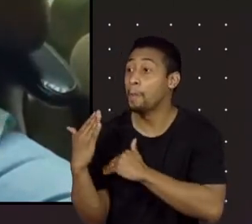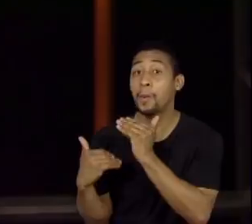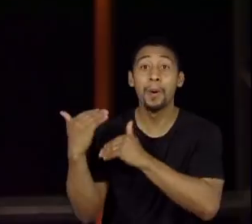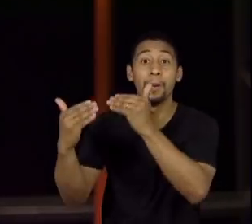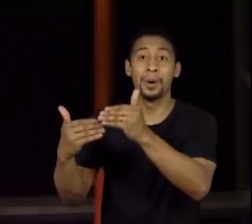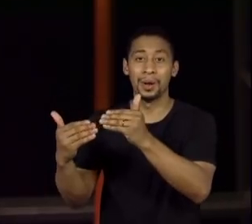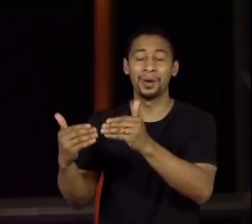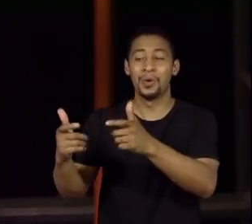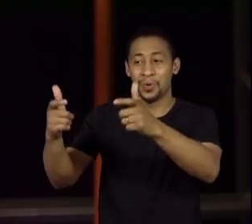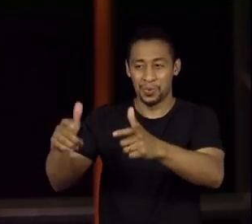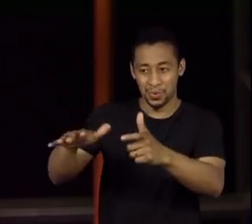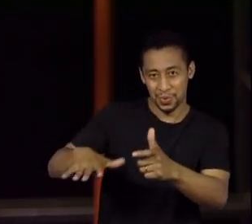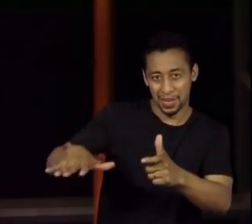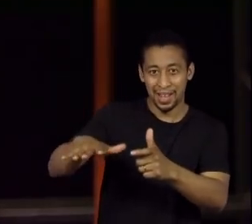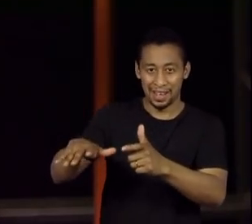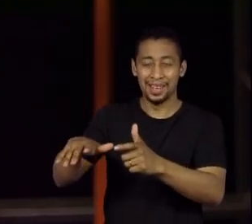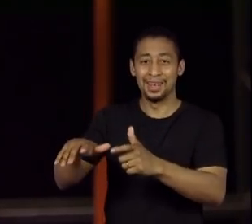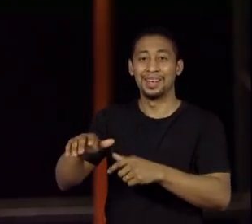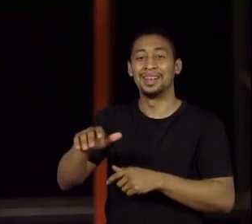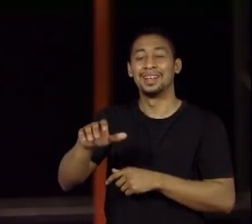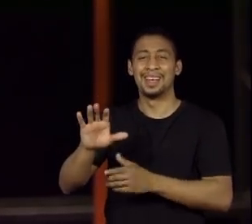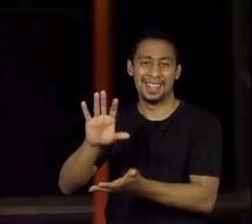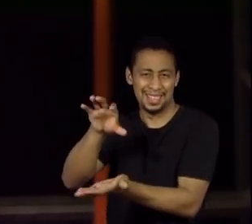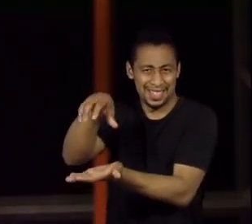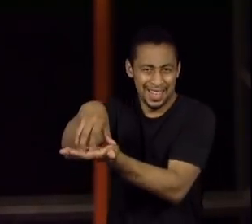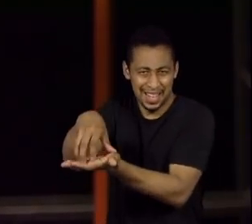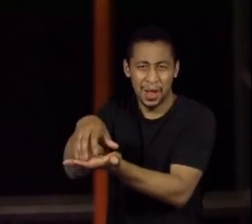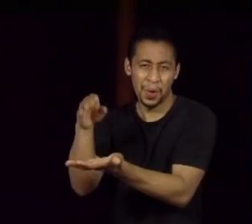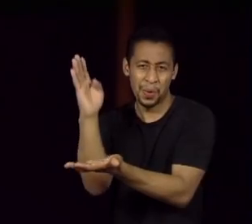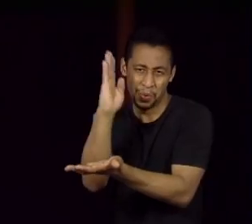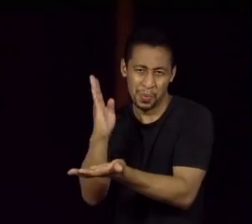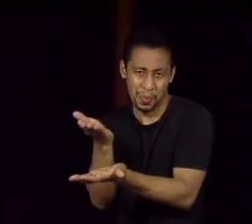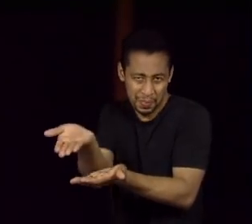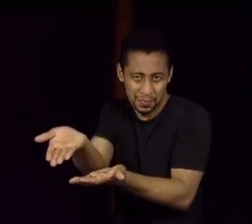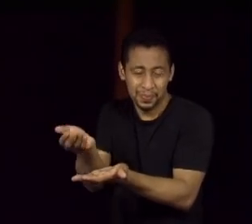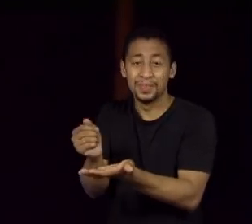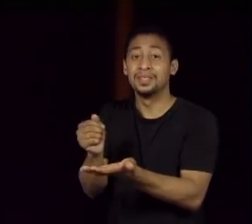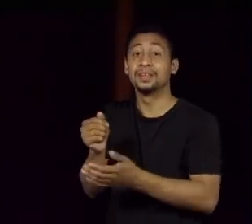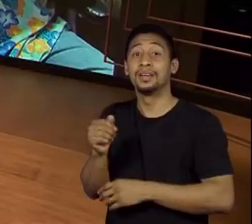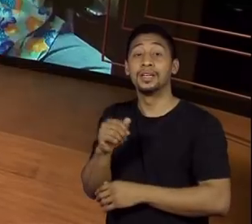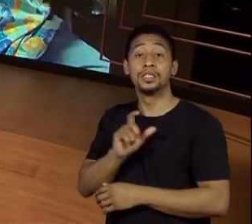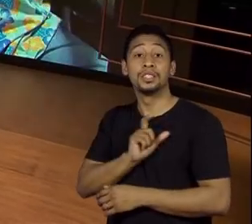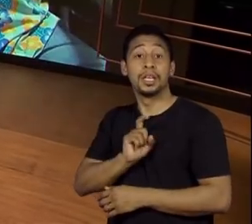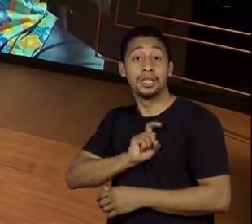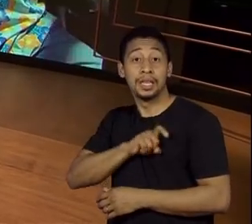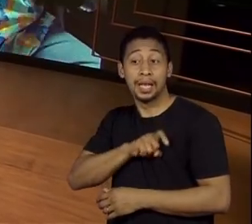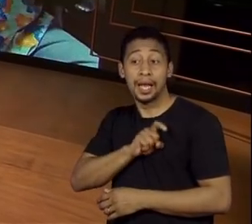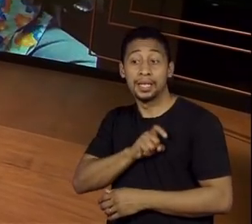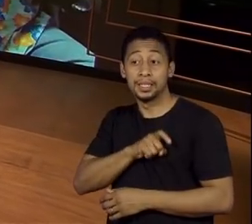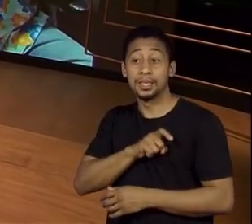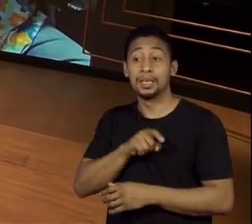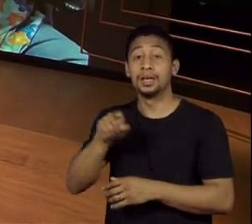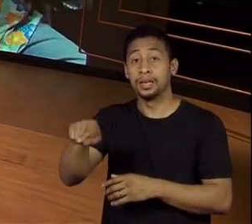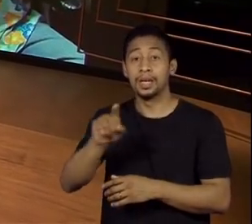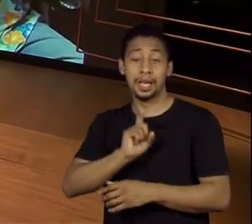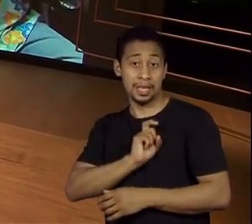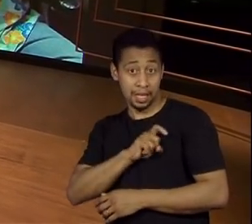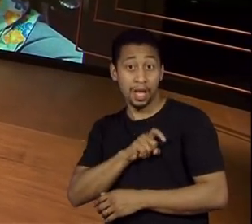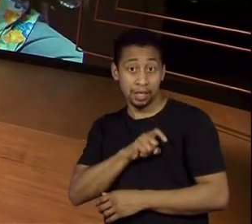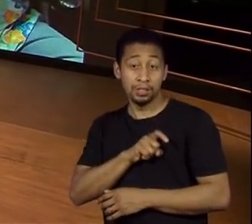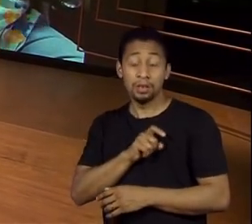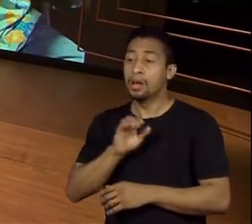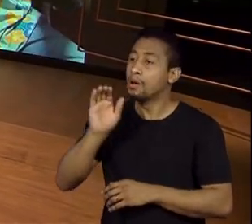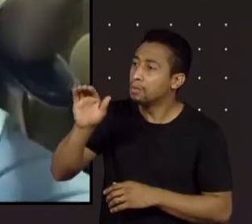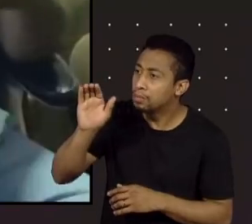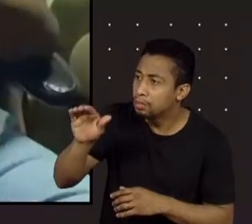Brasil, que tinha uma delegacia ali, que eu sabia que tinha uma delegacia ali, e pedi então para eles me arrumarem um lugar para ficar.